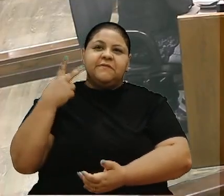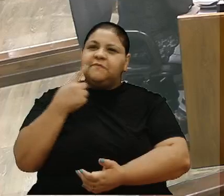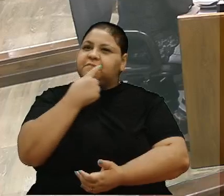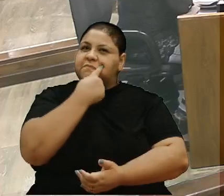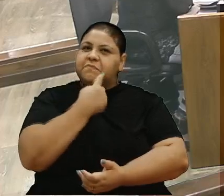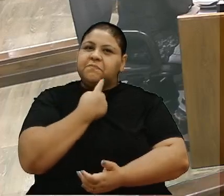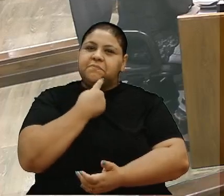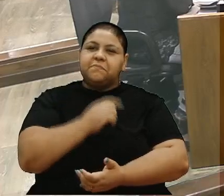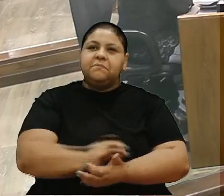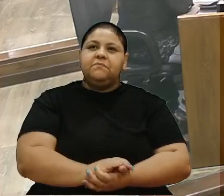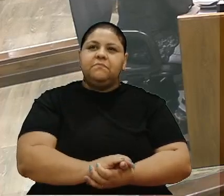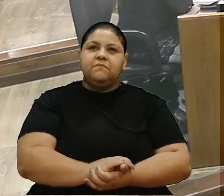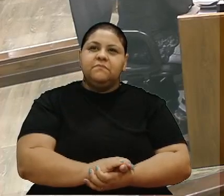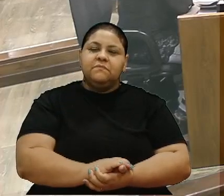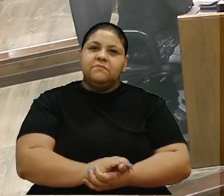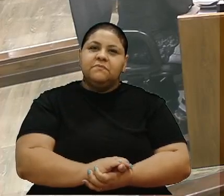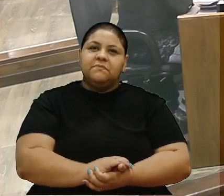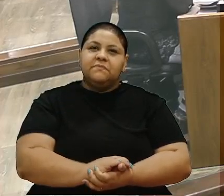Petrini.